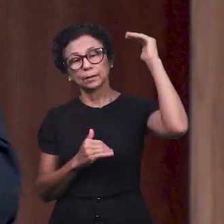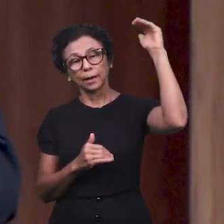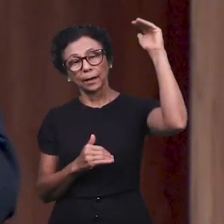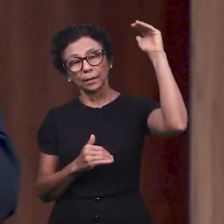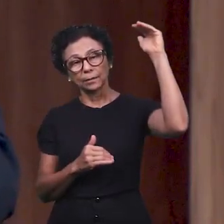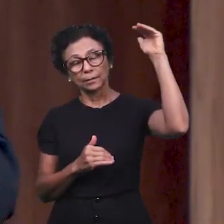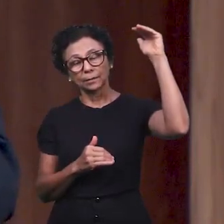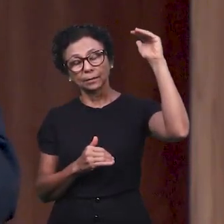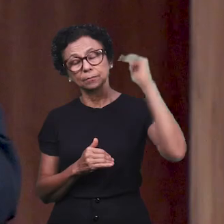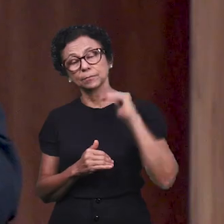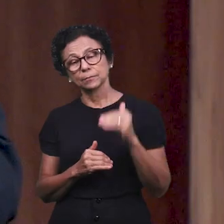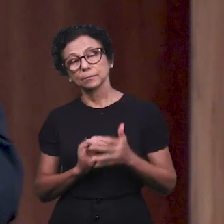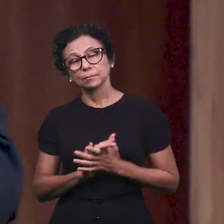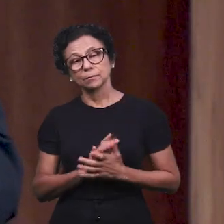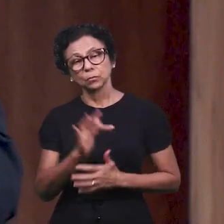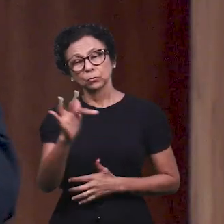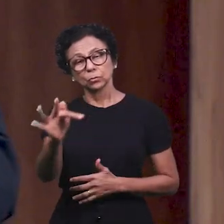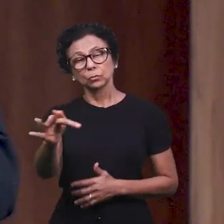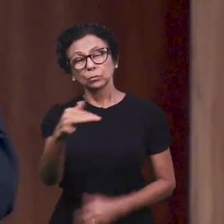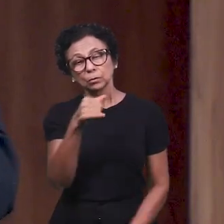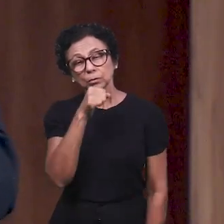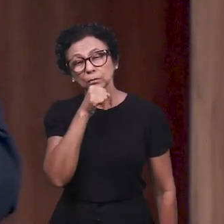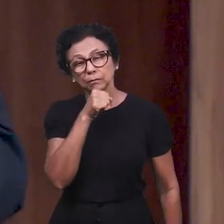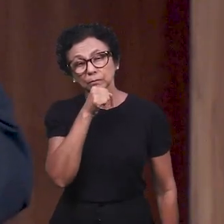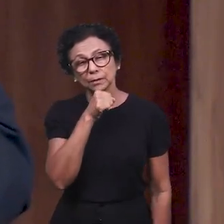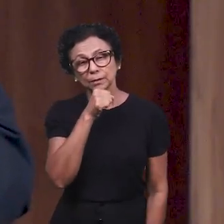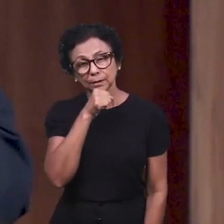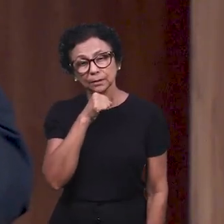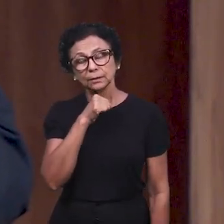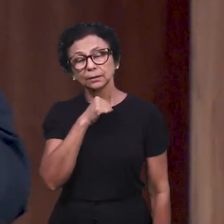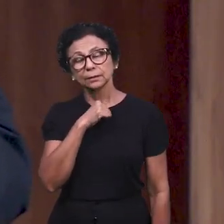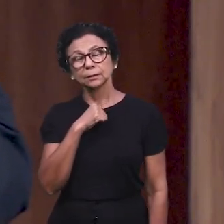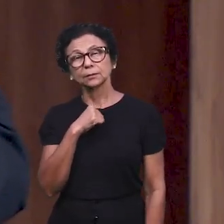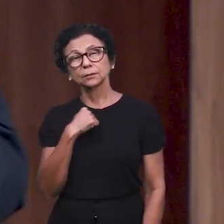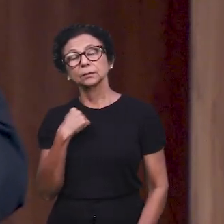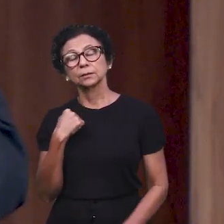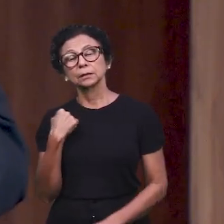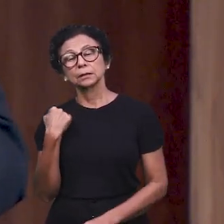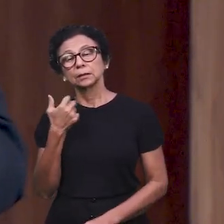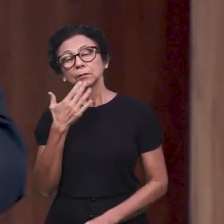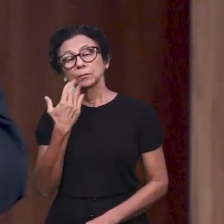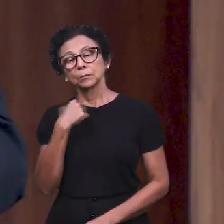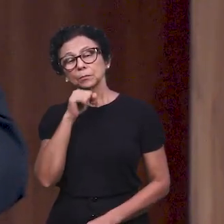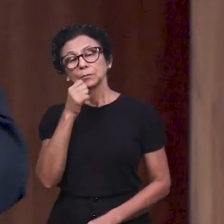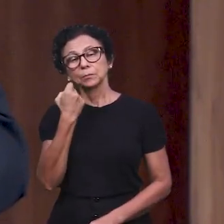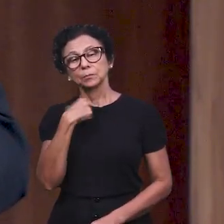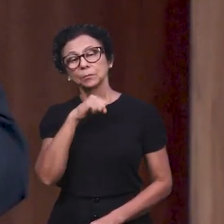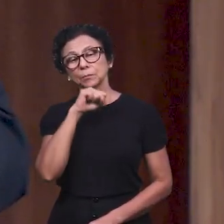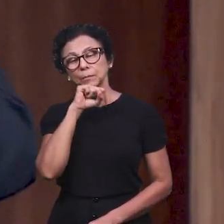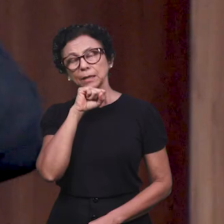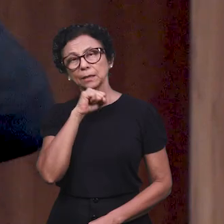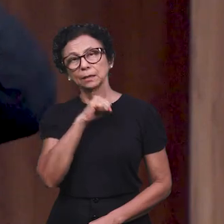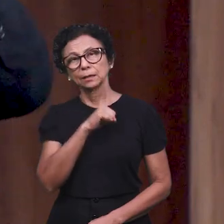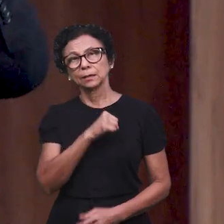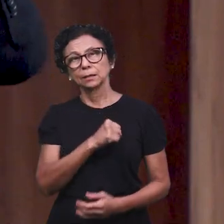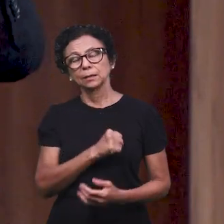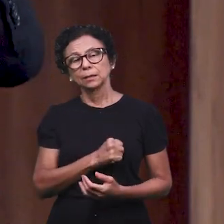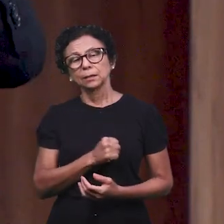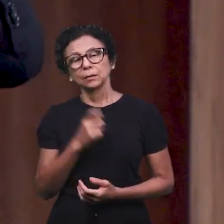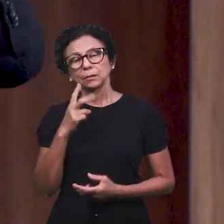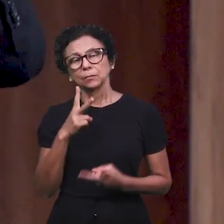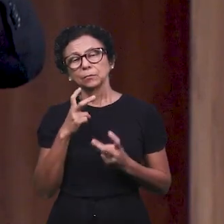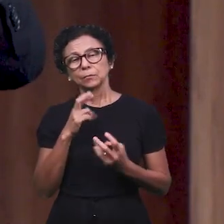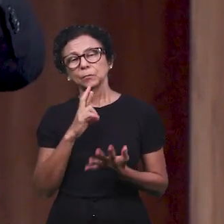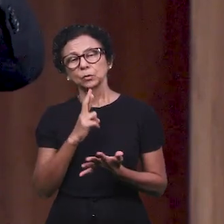na velhice, ou certa paz da vida, a gente começa a colher os frutos desse homem que